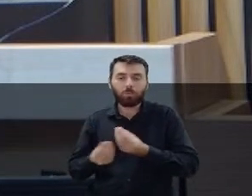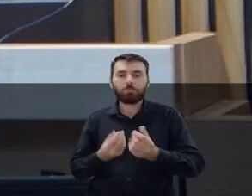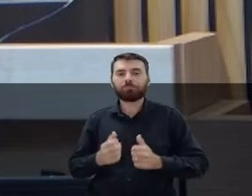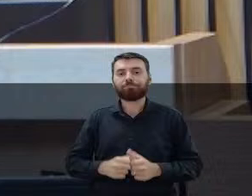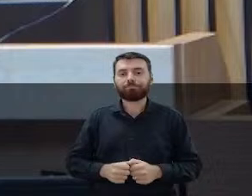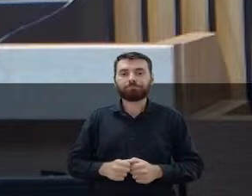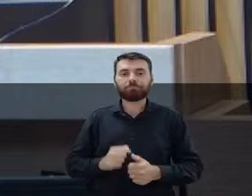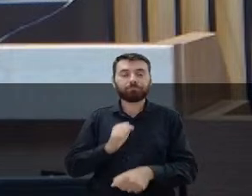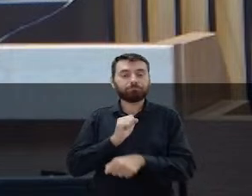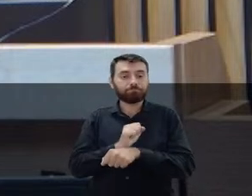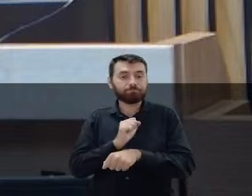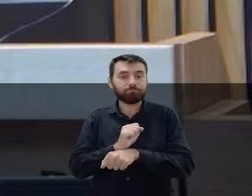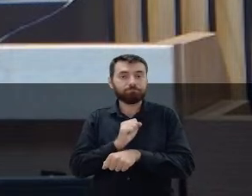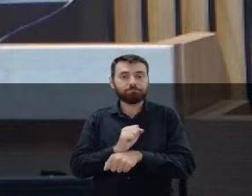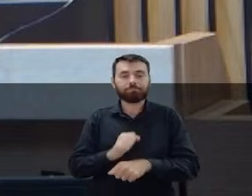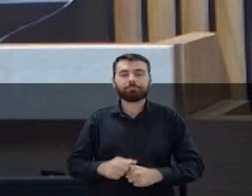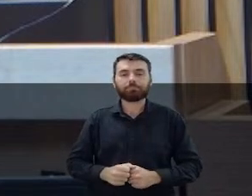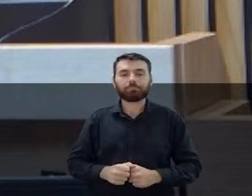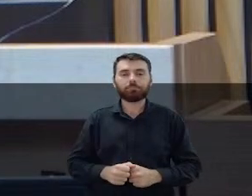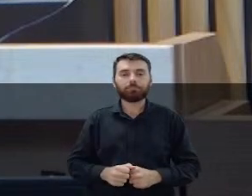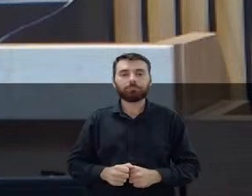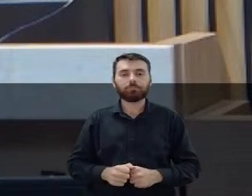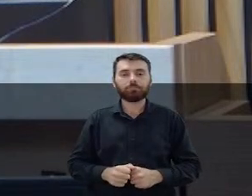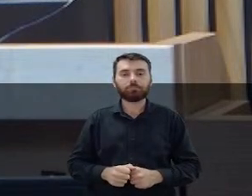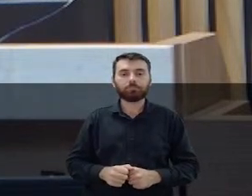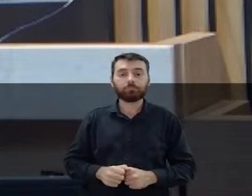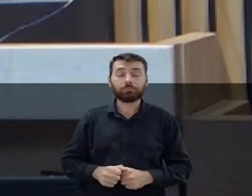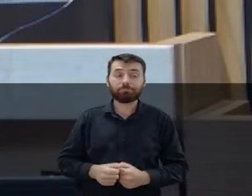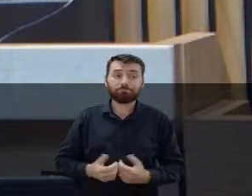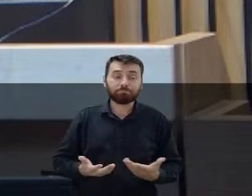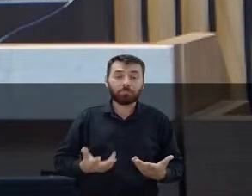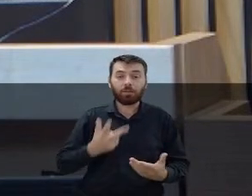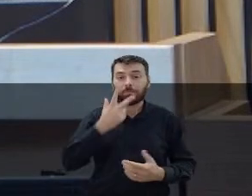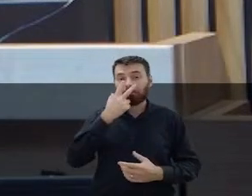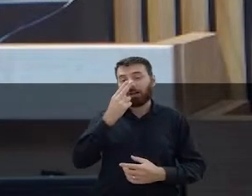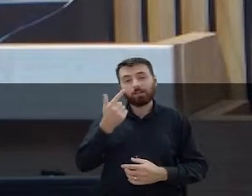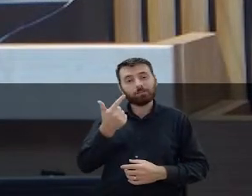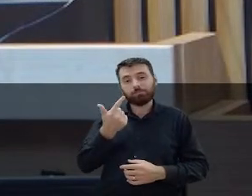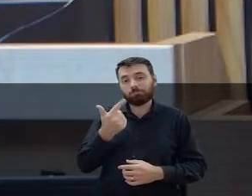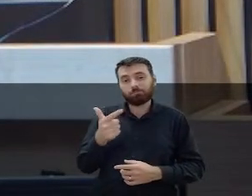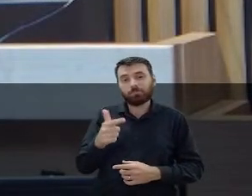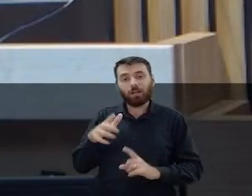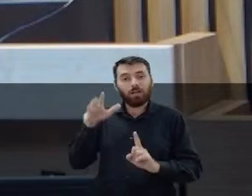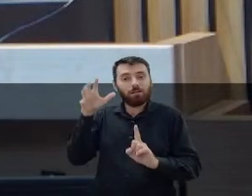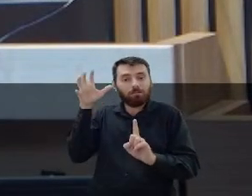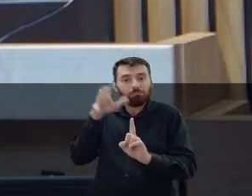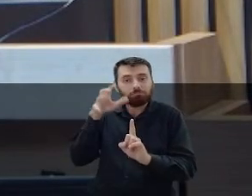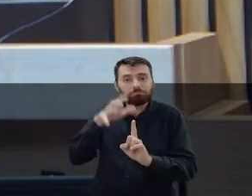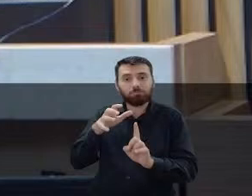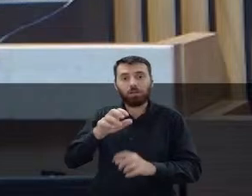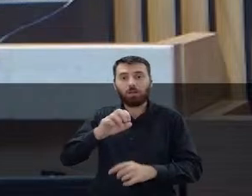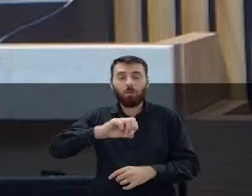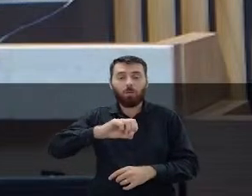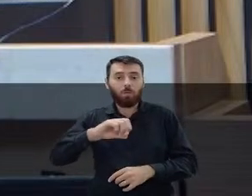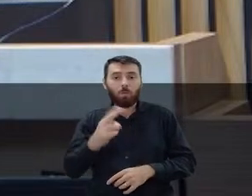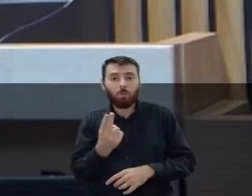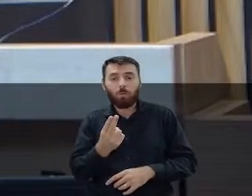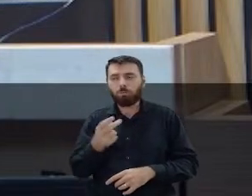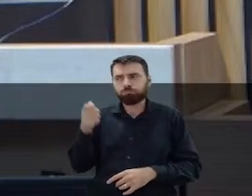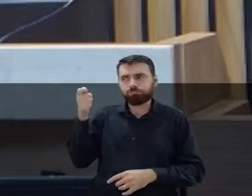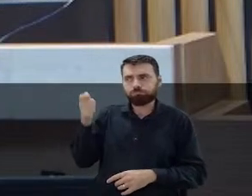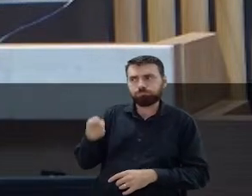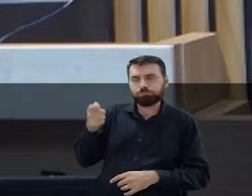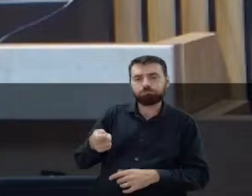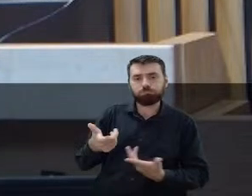não há sinal de coação, nem constrangimento, nem ameaça a respeito da, do pedido de